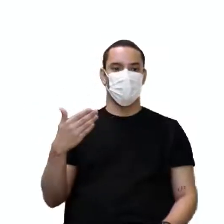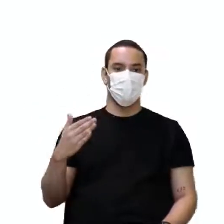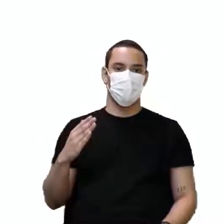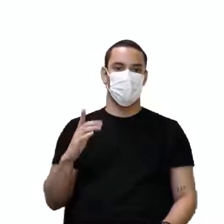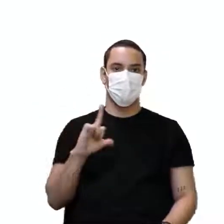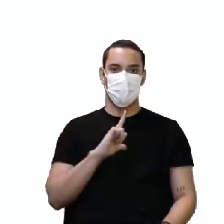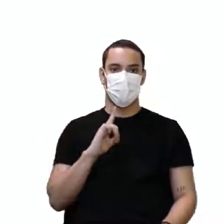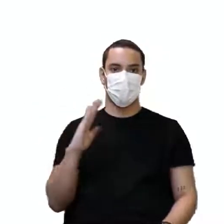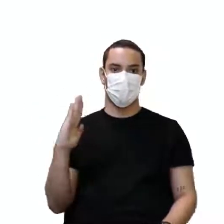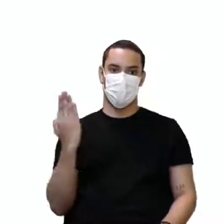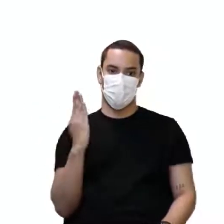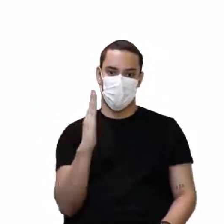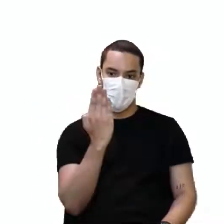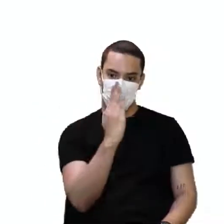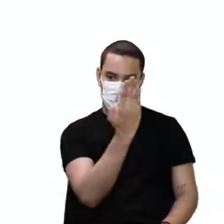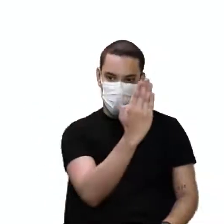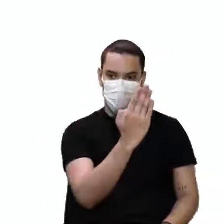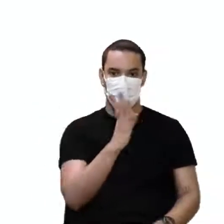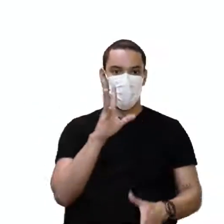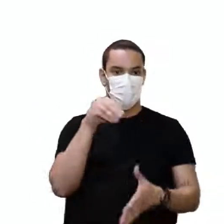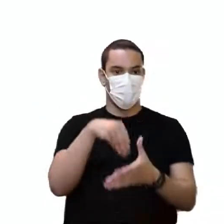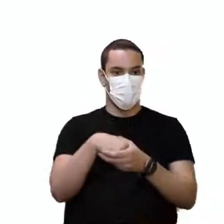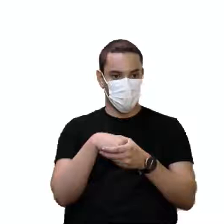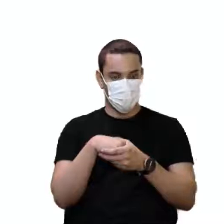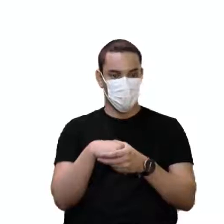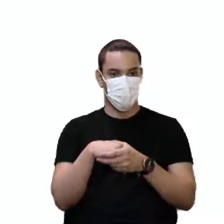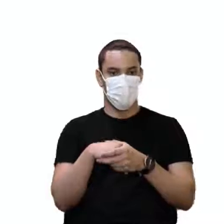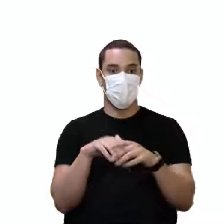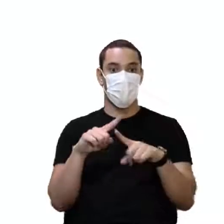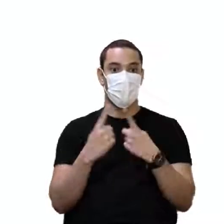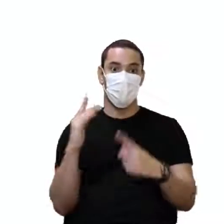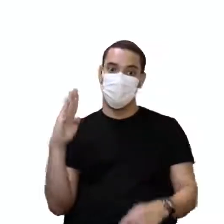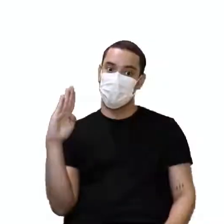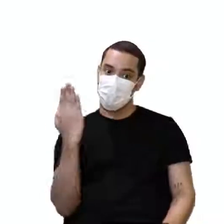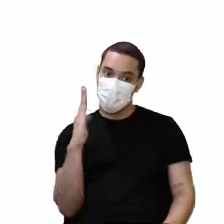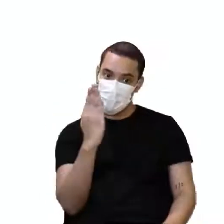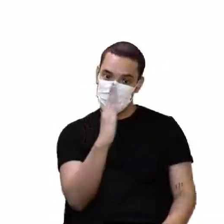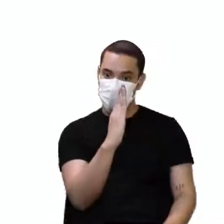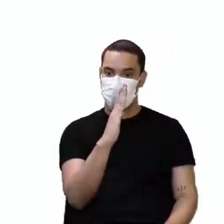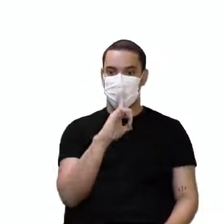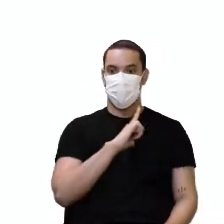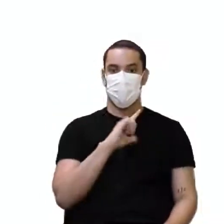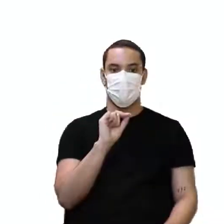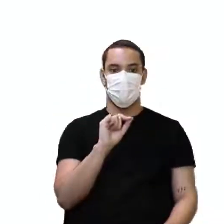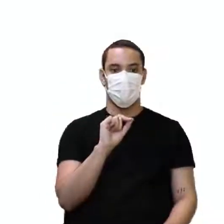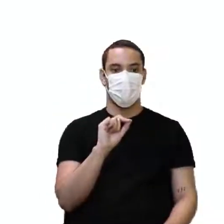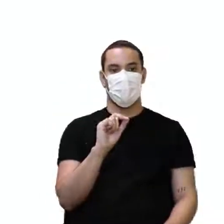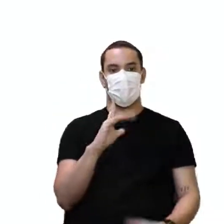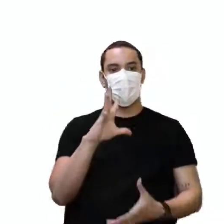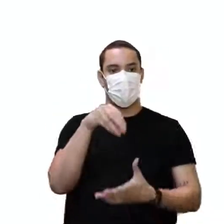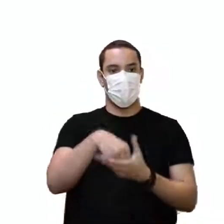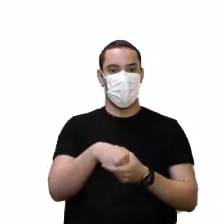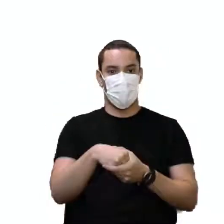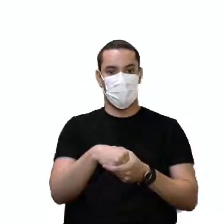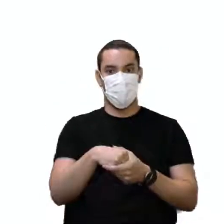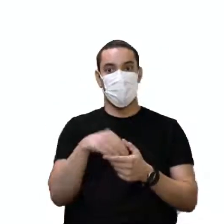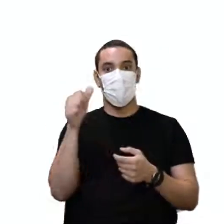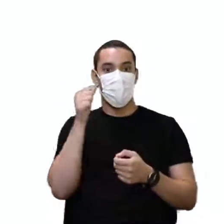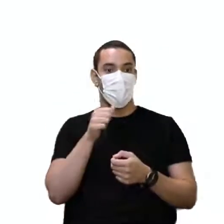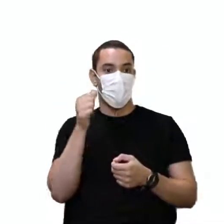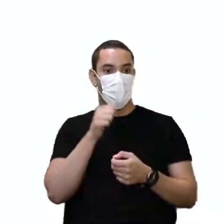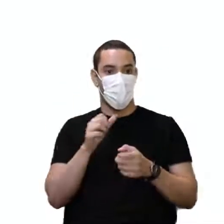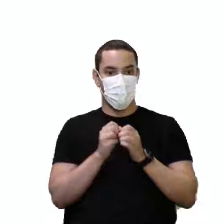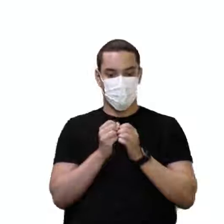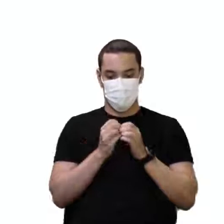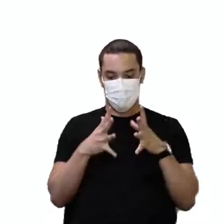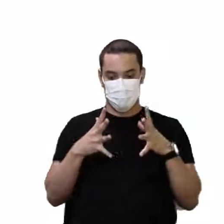a fêmea põe ovos, só que esses ovos ficam internos à fêmea. Eles eclodem dentro